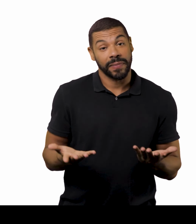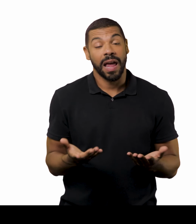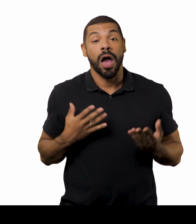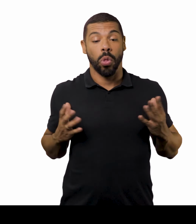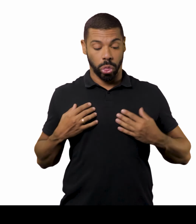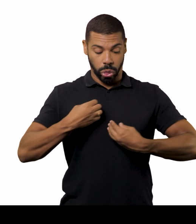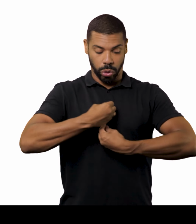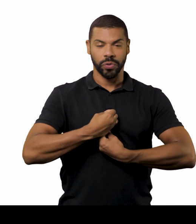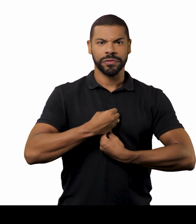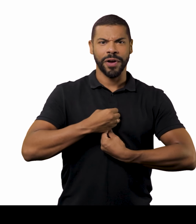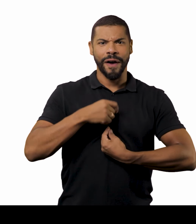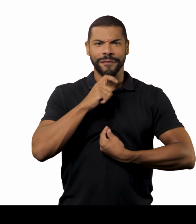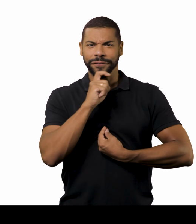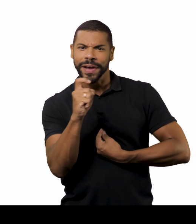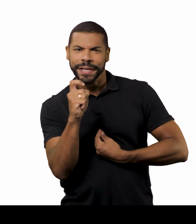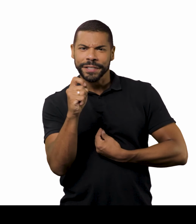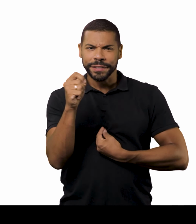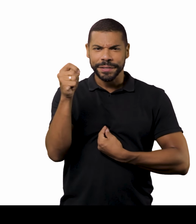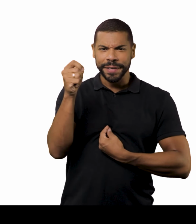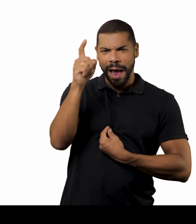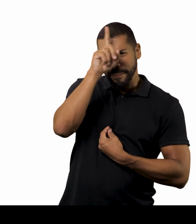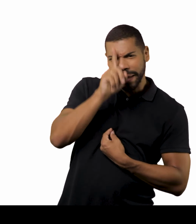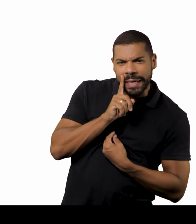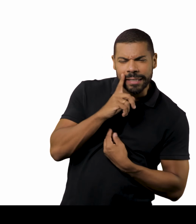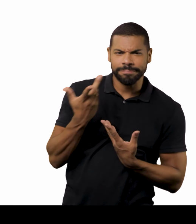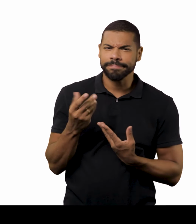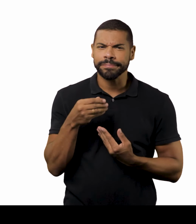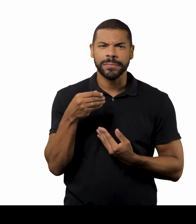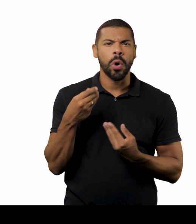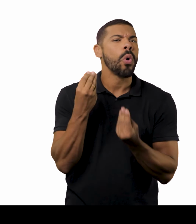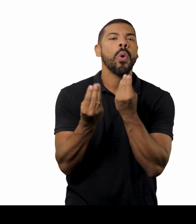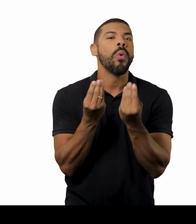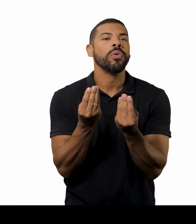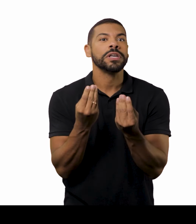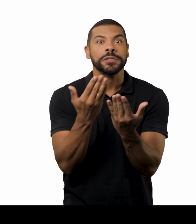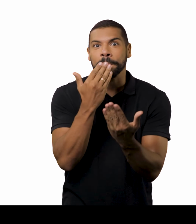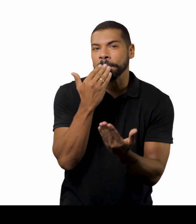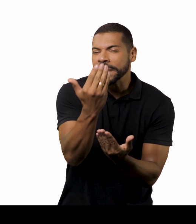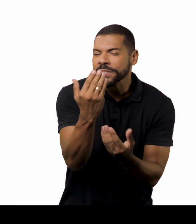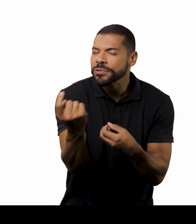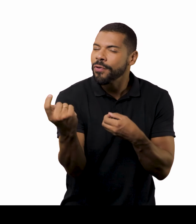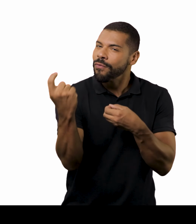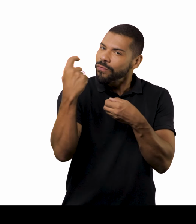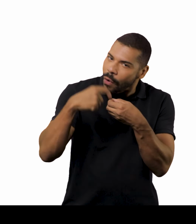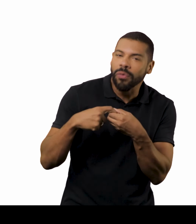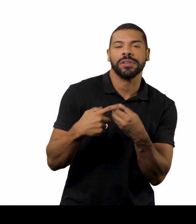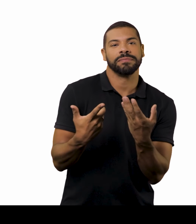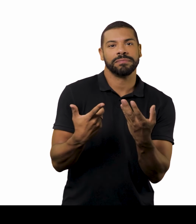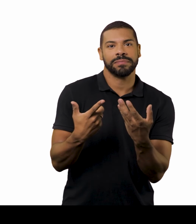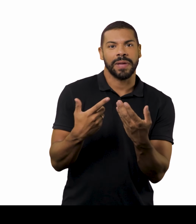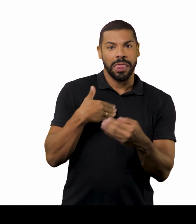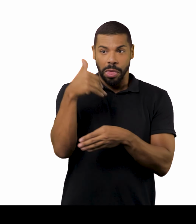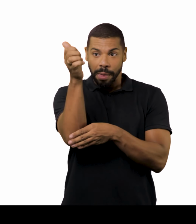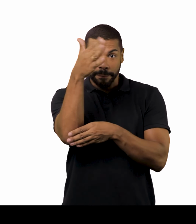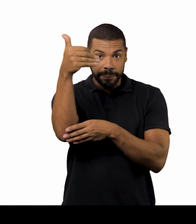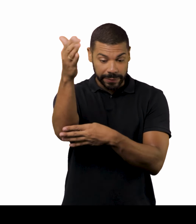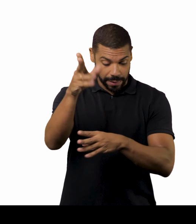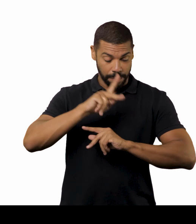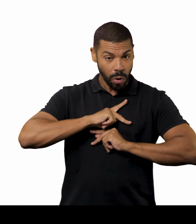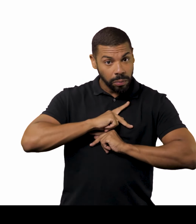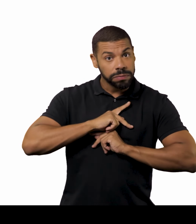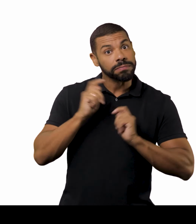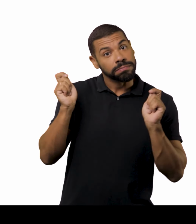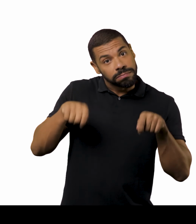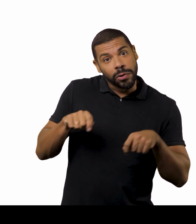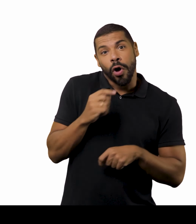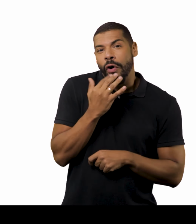mim, um casaco todo de bandeira verde e amarela, ela simboliza que a gente quer de volta, a gente não quer abrir mão da nossa bandeira, a gente